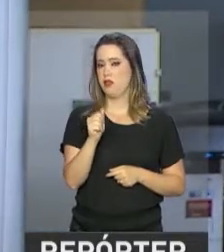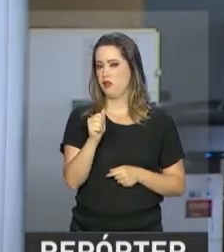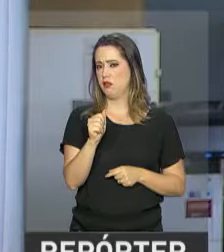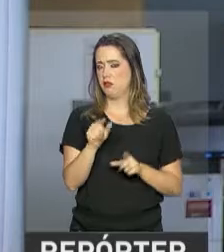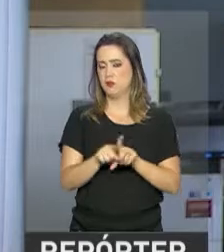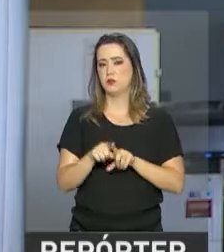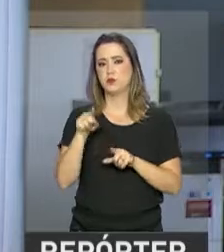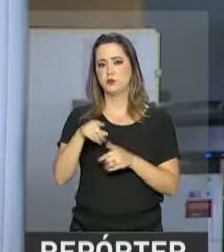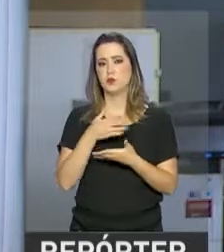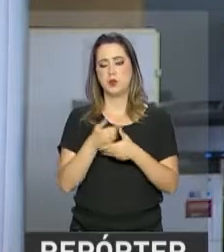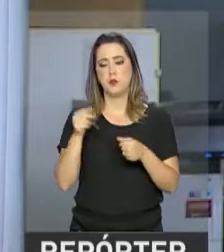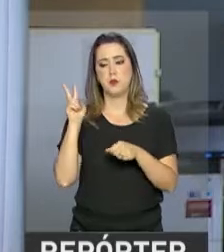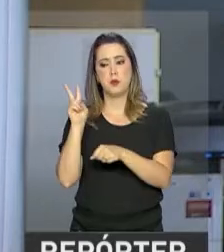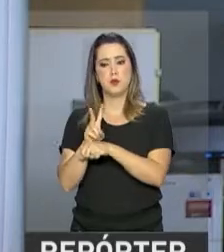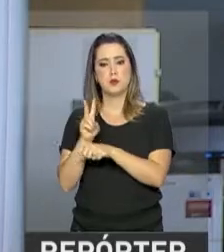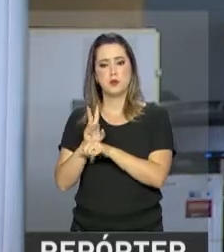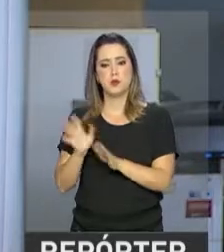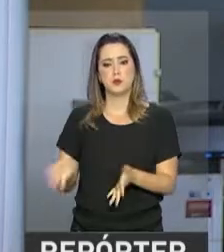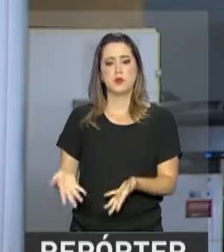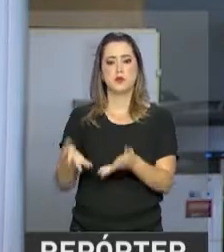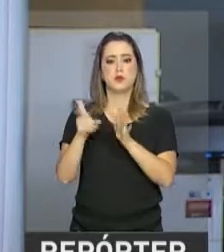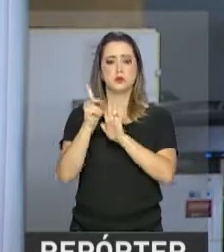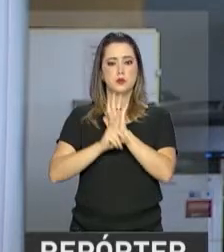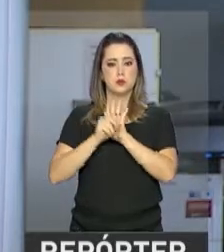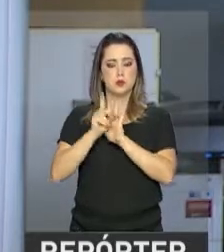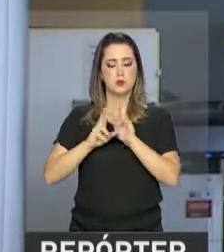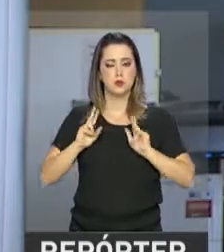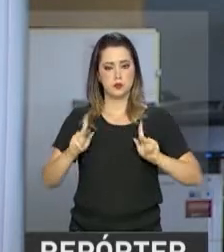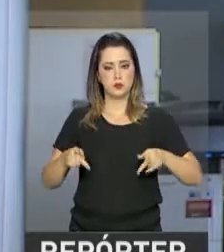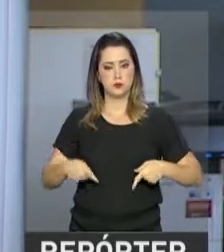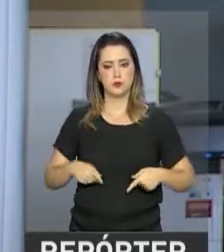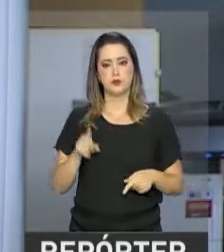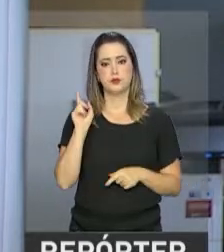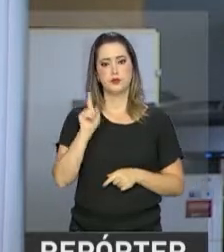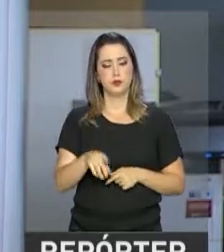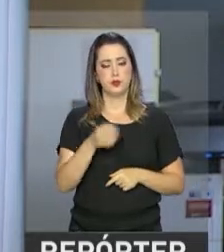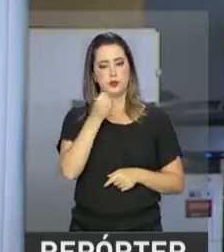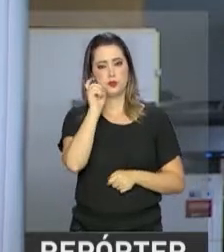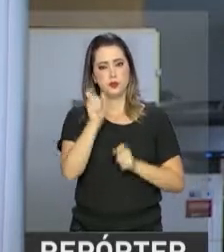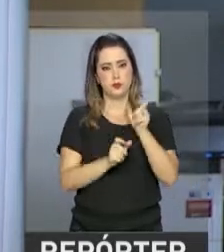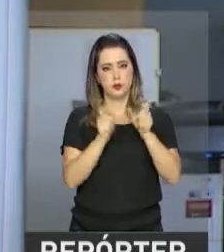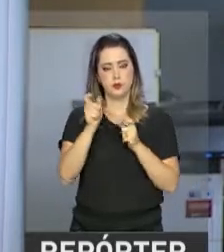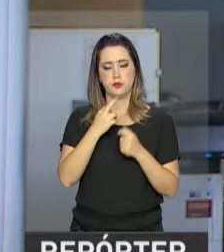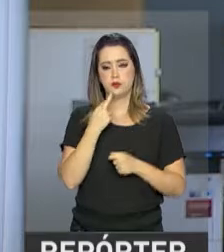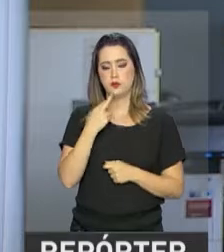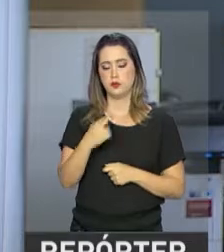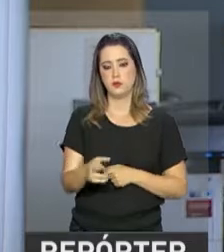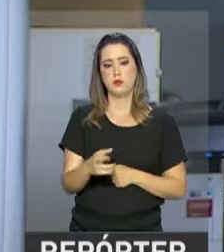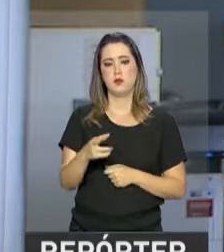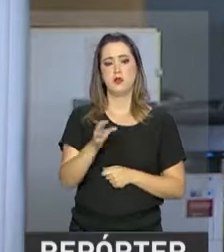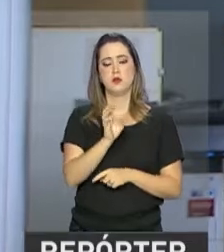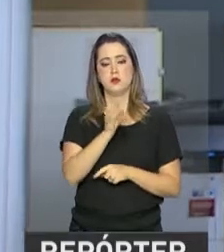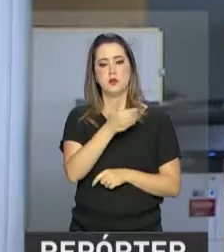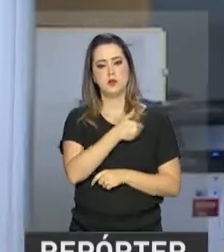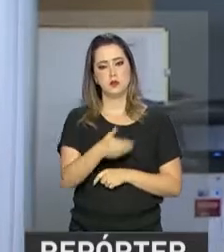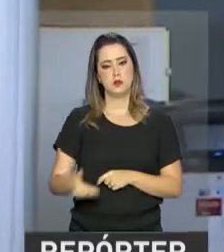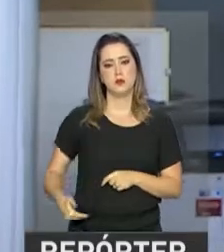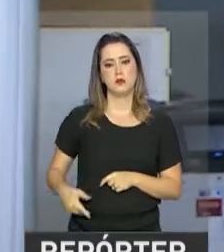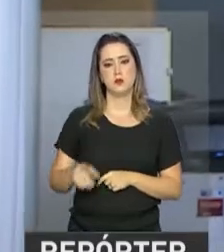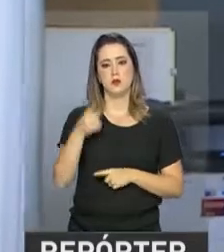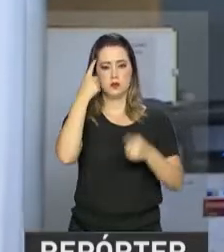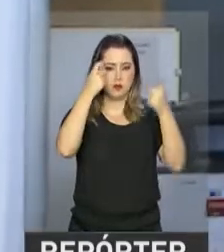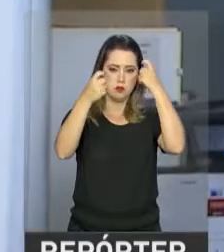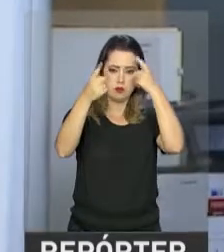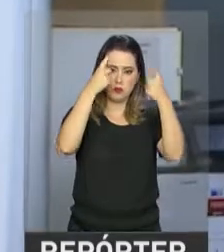ponto de vista da proteção e promoção dos direitos humanos o que é direito do cidadão brasileiro e ter essa resposta do estado quando na verdade a violência